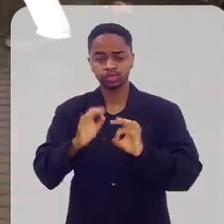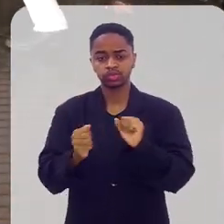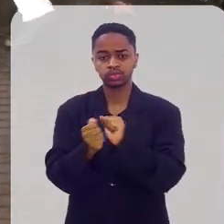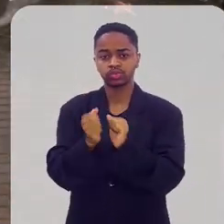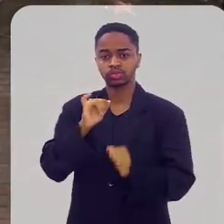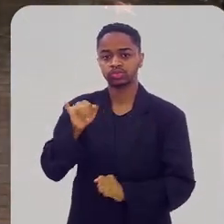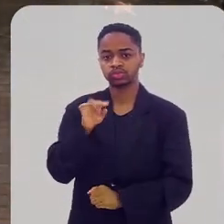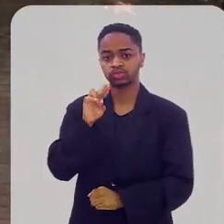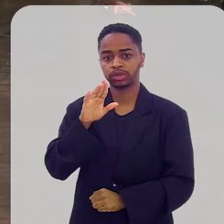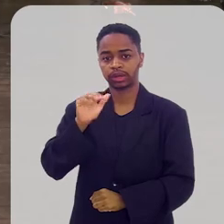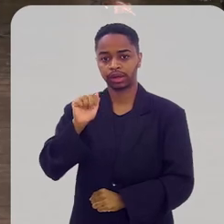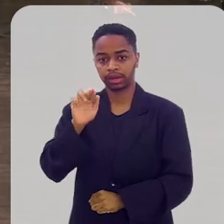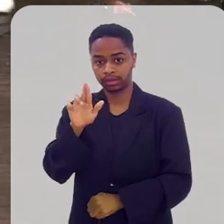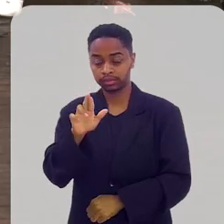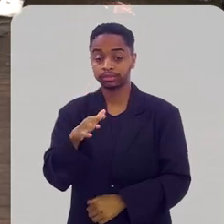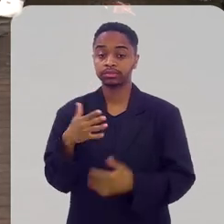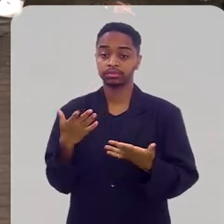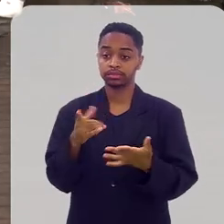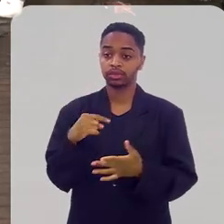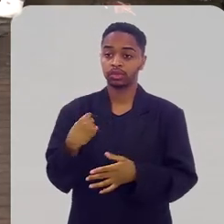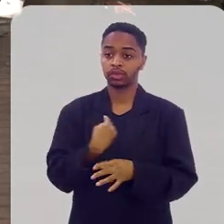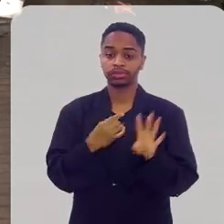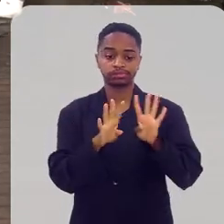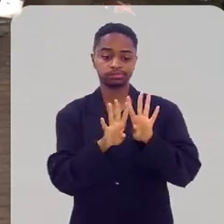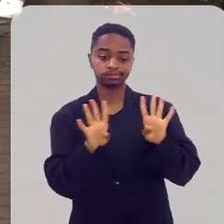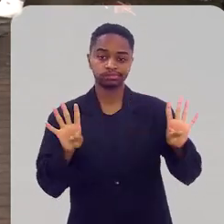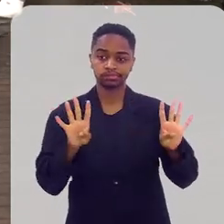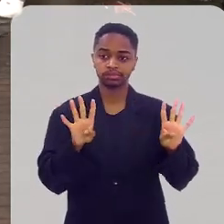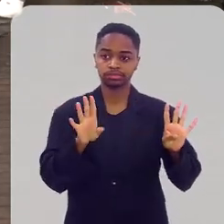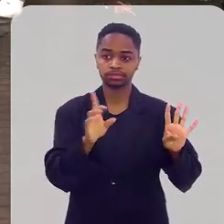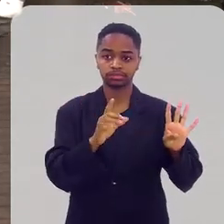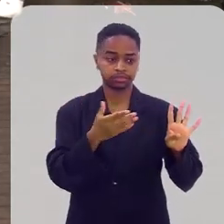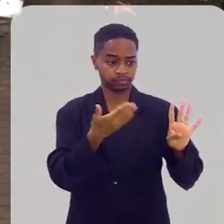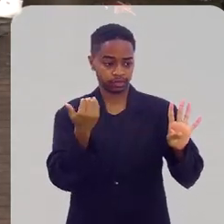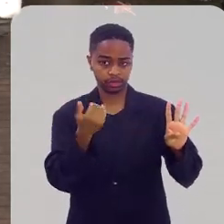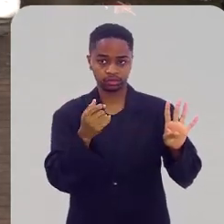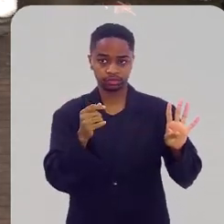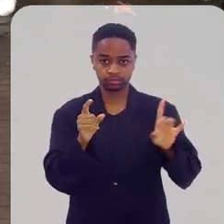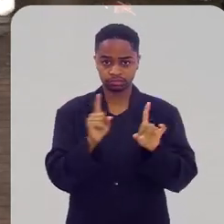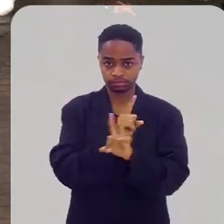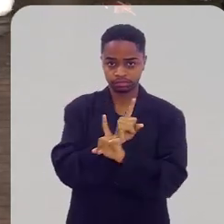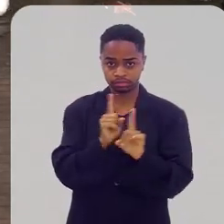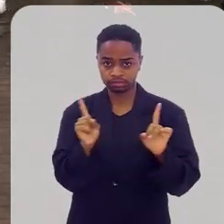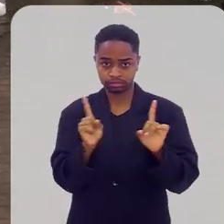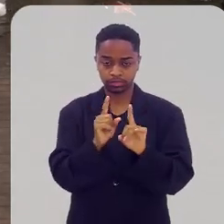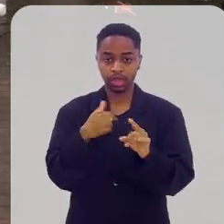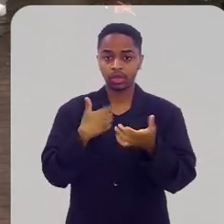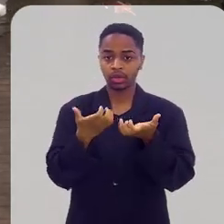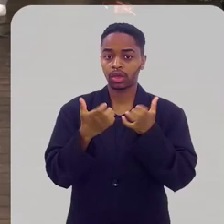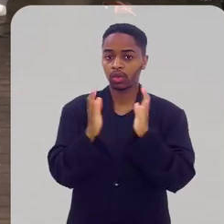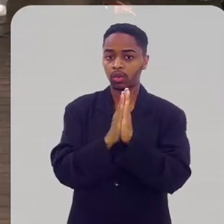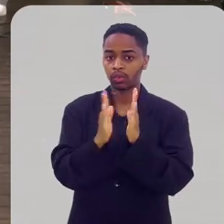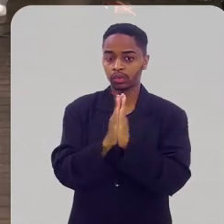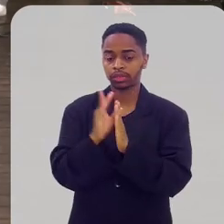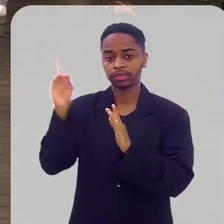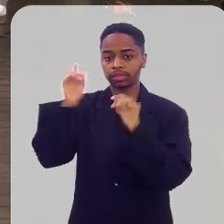junto com o Jucá, que a gente... Fica aqui, Jorge, fica aqui, isso. Fica não, fica ali, isso. Aí, tá bom. Eu quero fazer uma